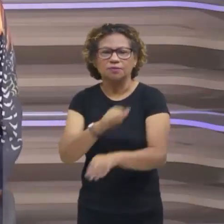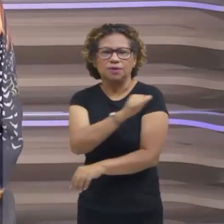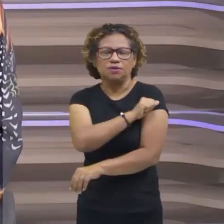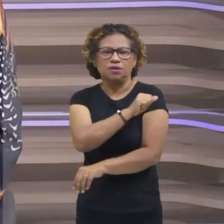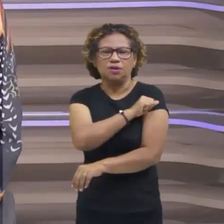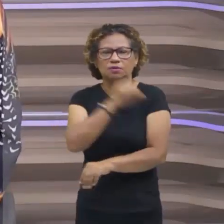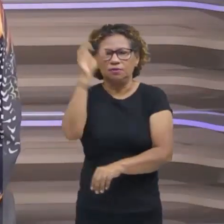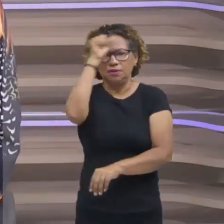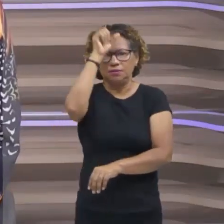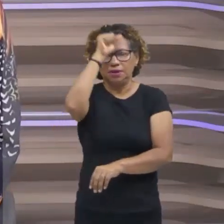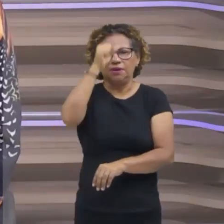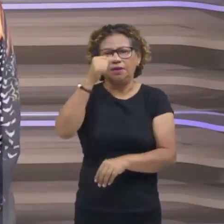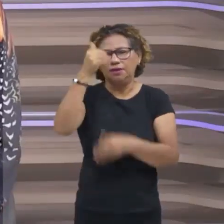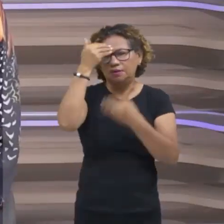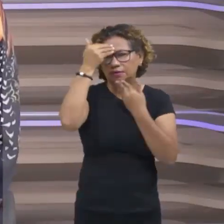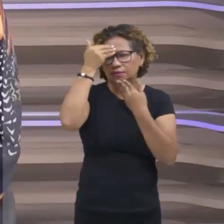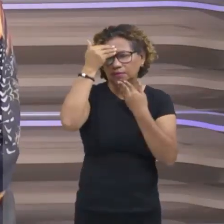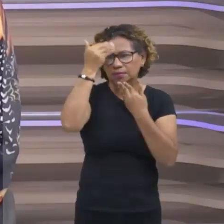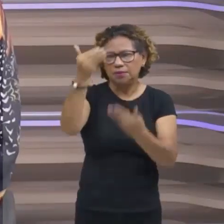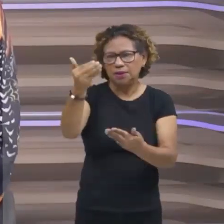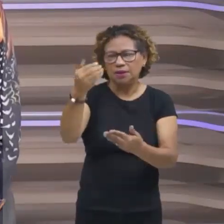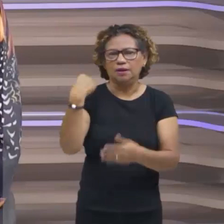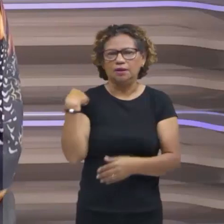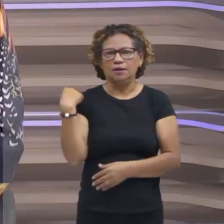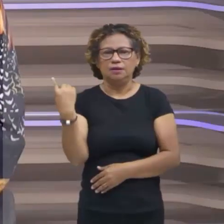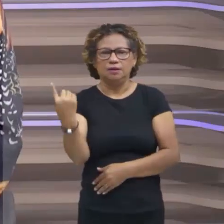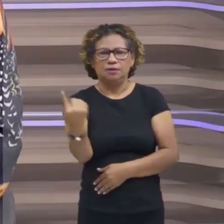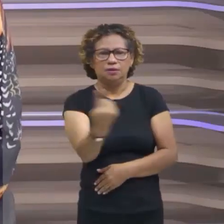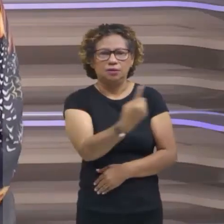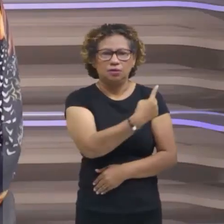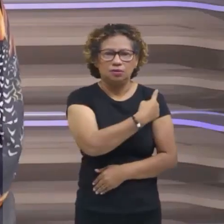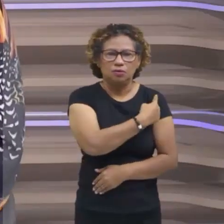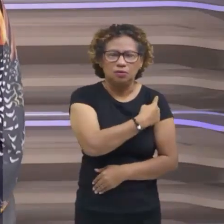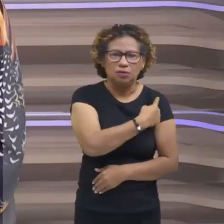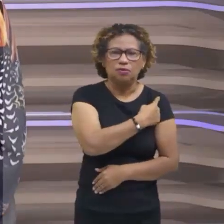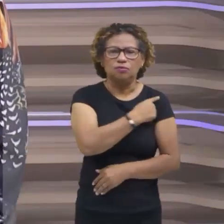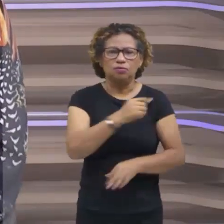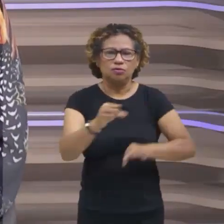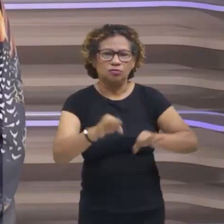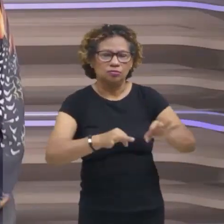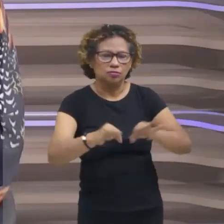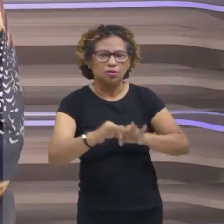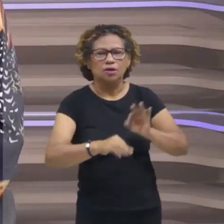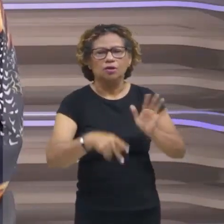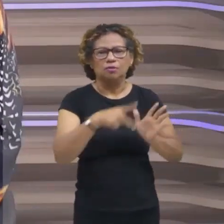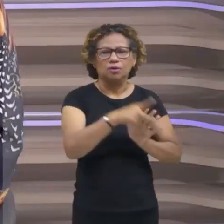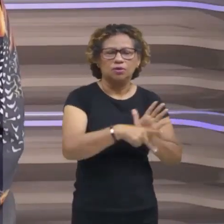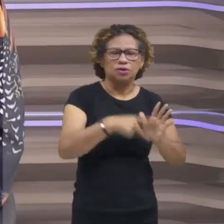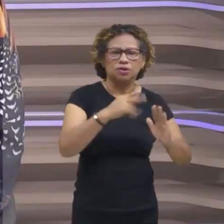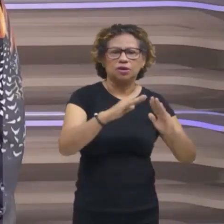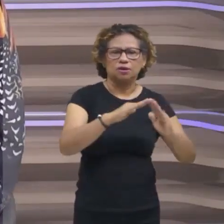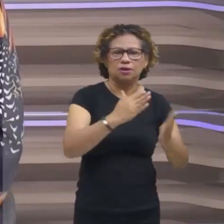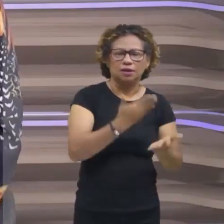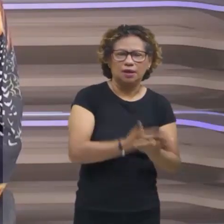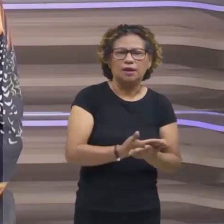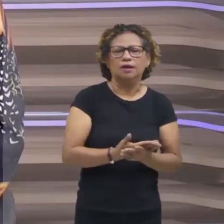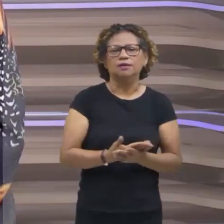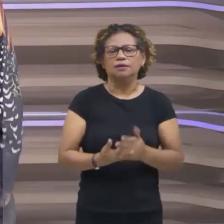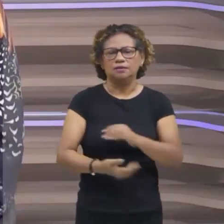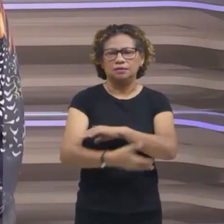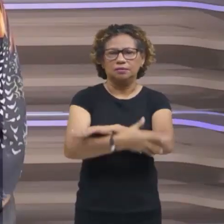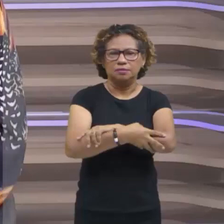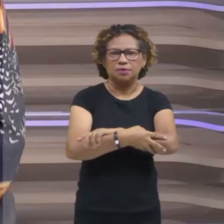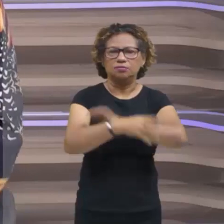alunos. Então, eu gostaria de agradecer a todos que estão conosco no projeto Aula em Casa, aos nossos parceiros, à